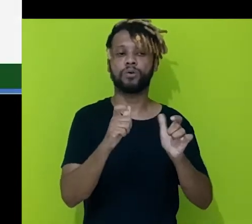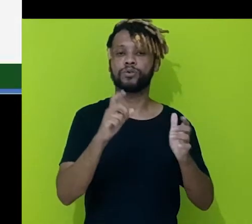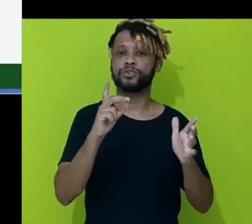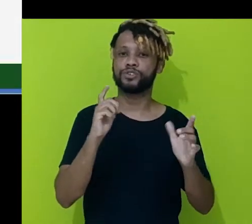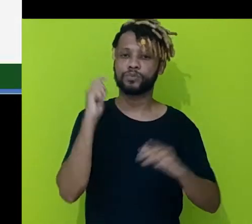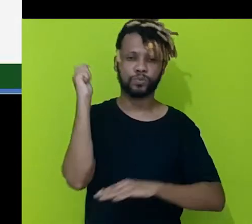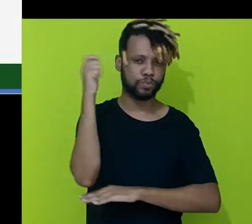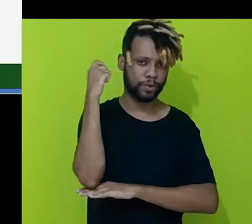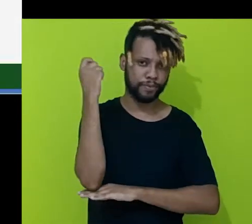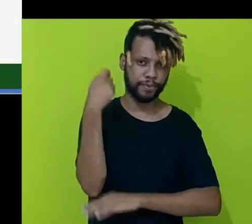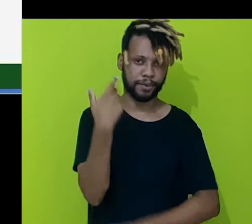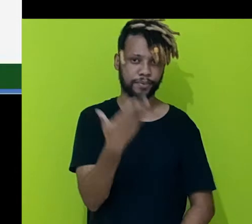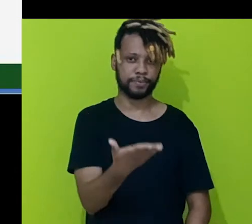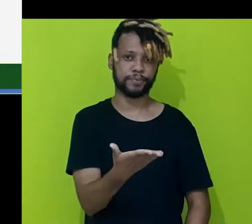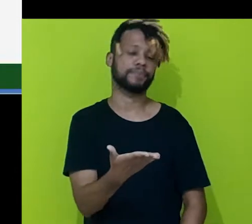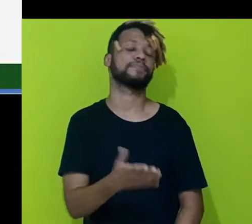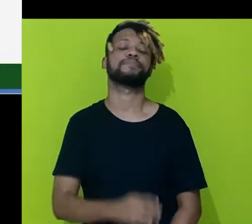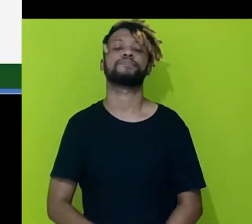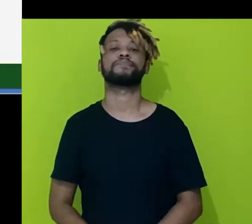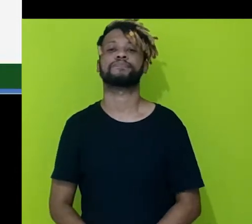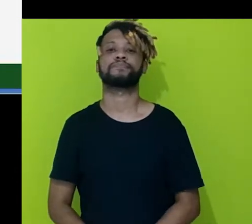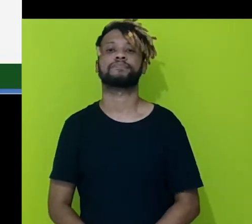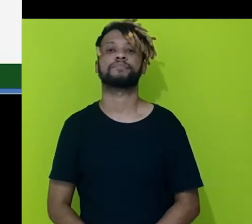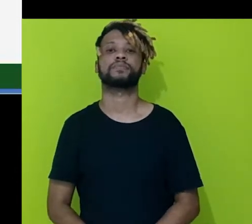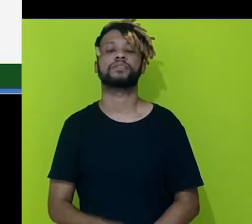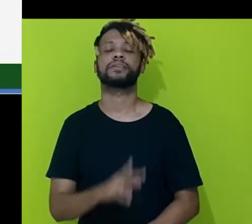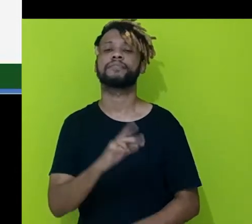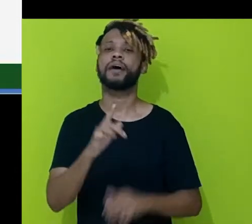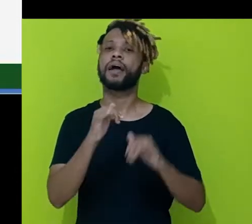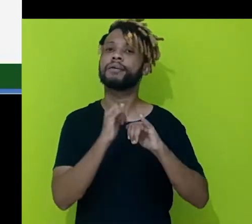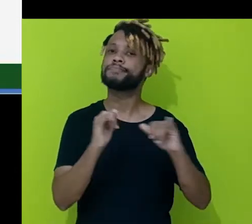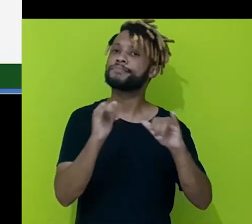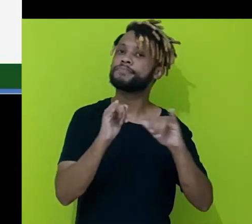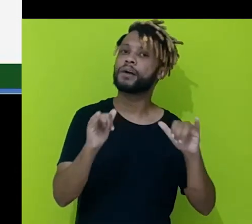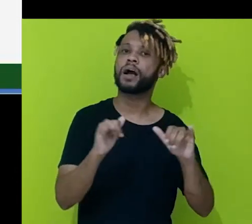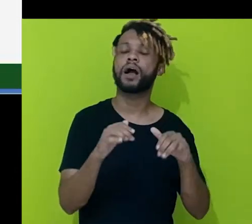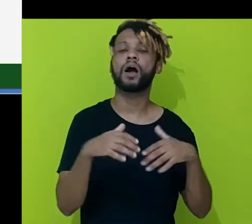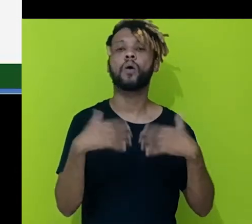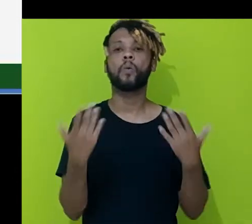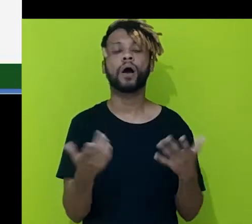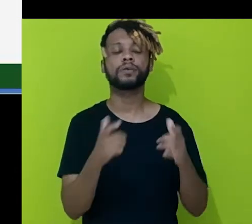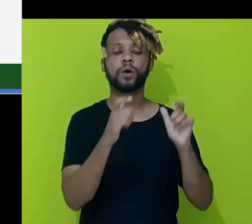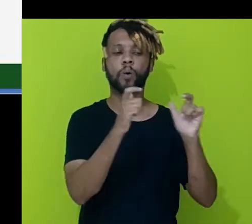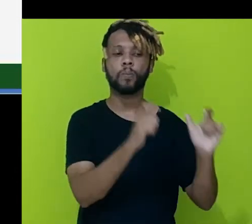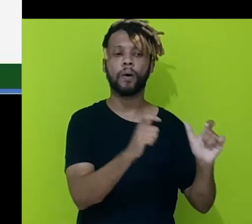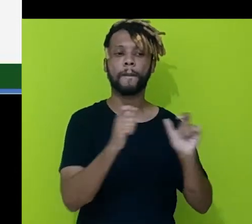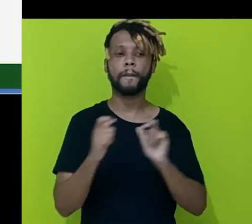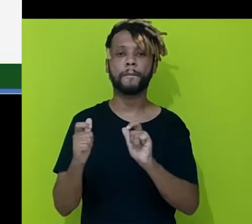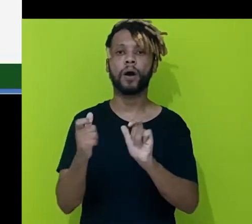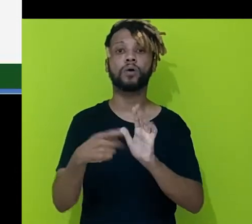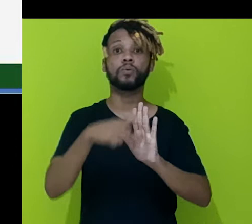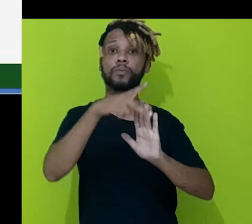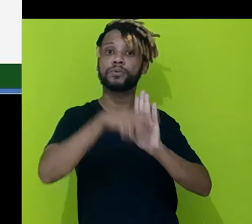Aqui você vai informar quais os locais onde seu projeto vai acontecer. Então clica aqui no